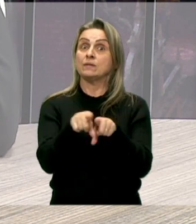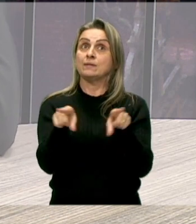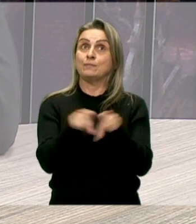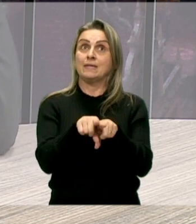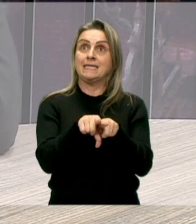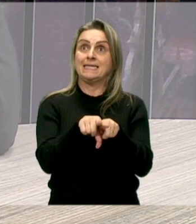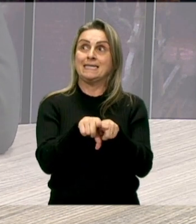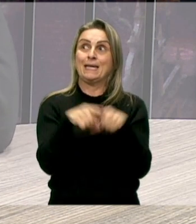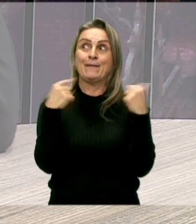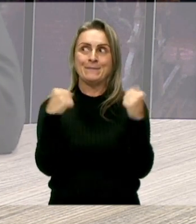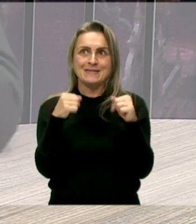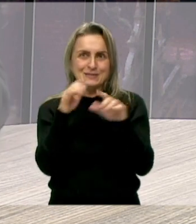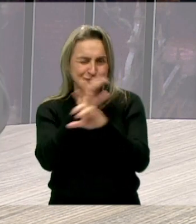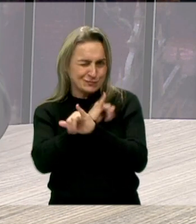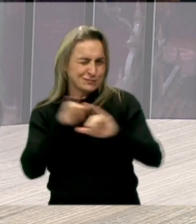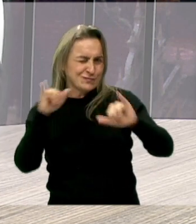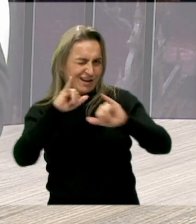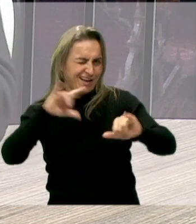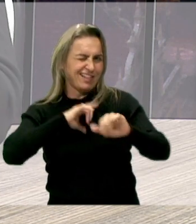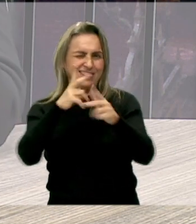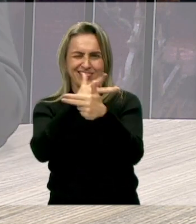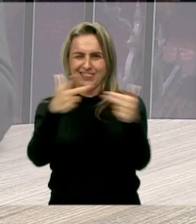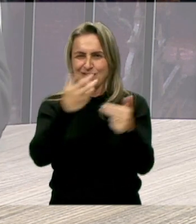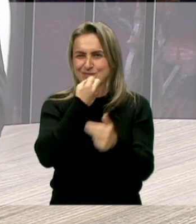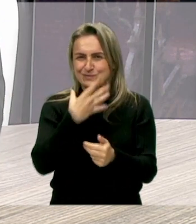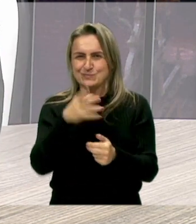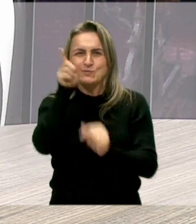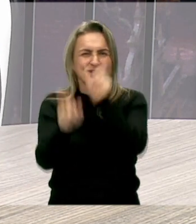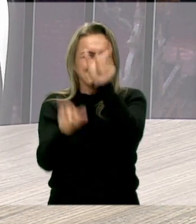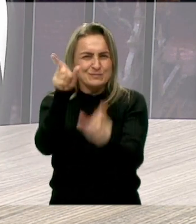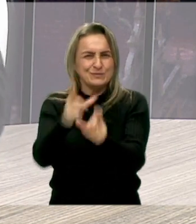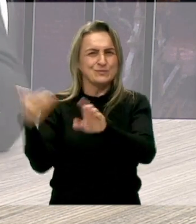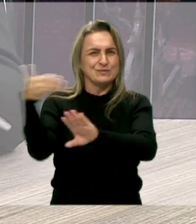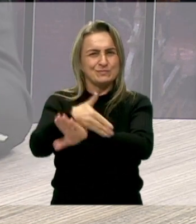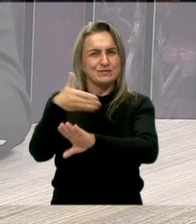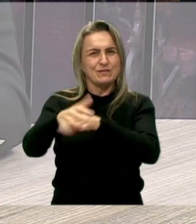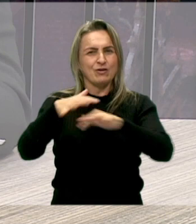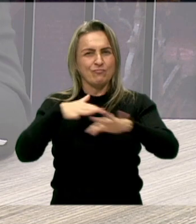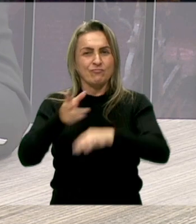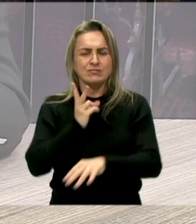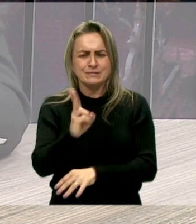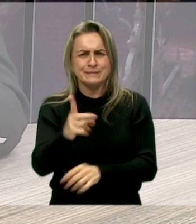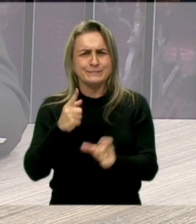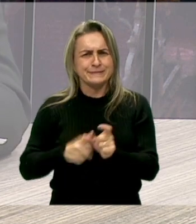que todo mundo que participou desse movimento é daqui, eu